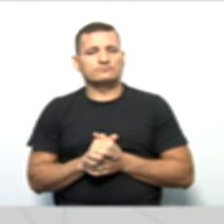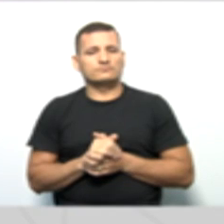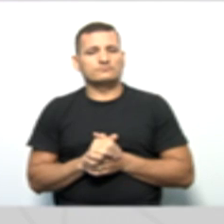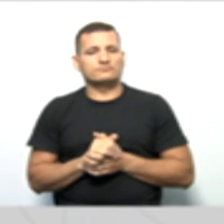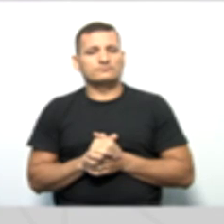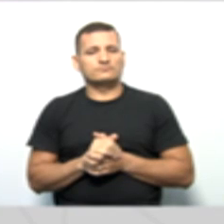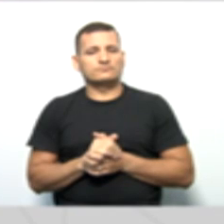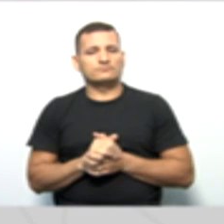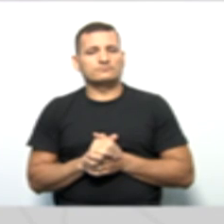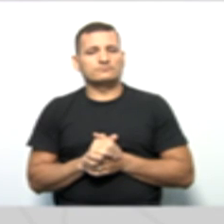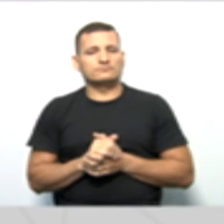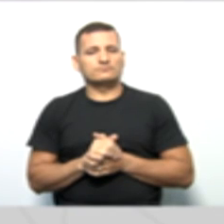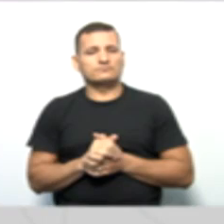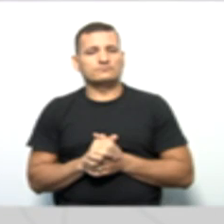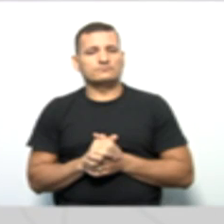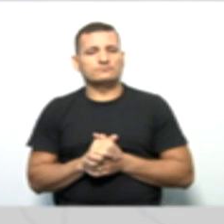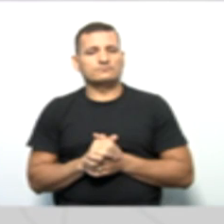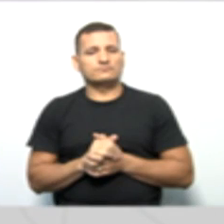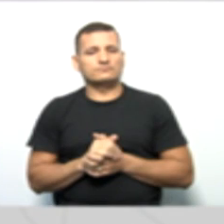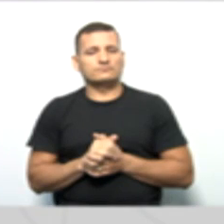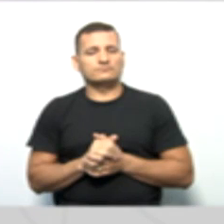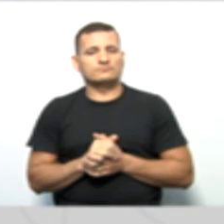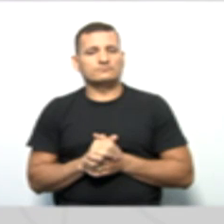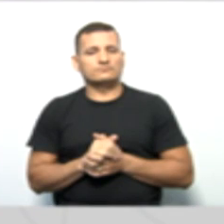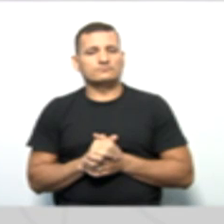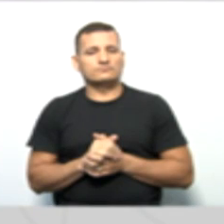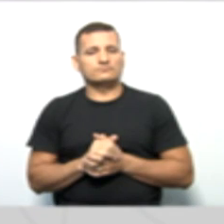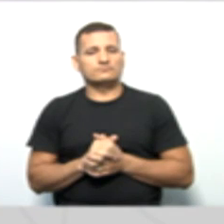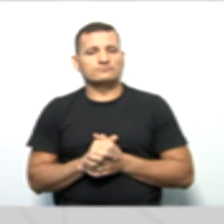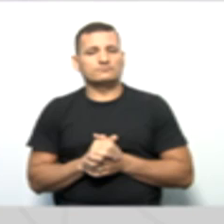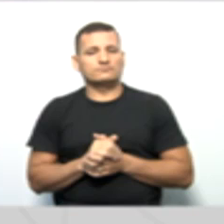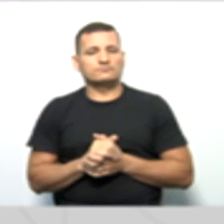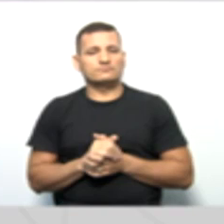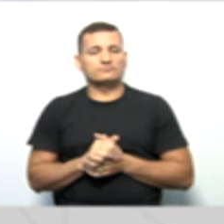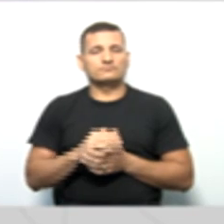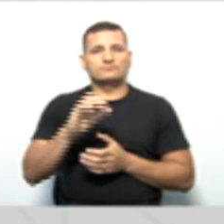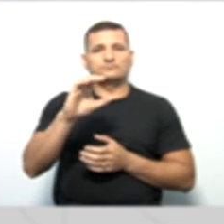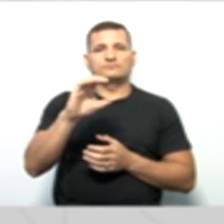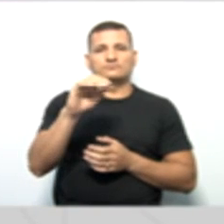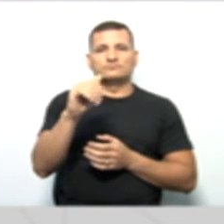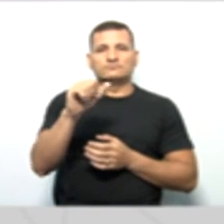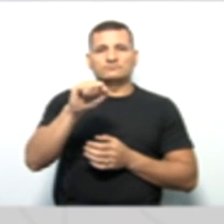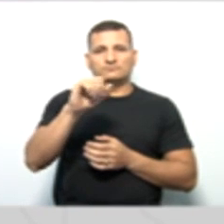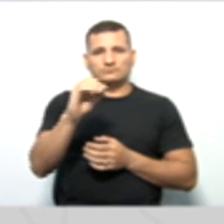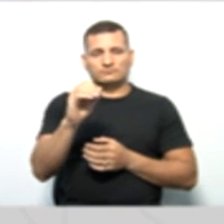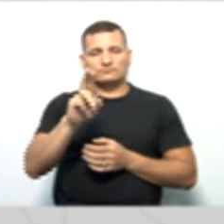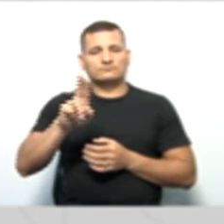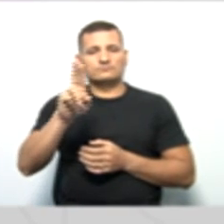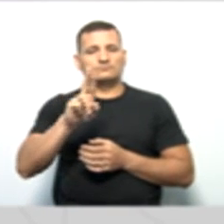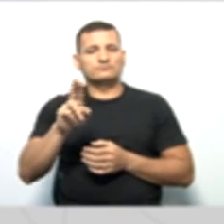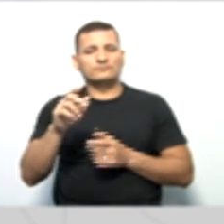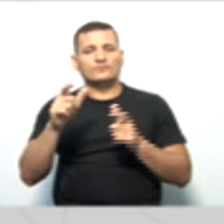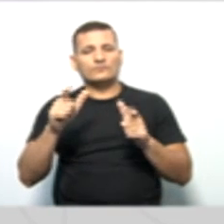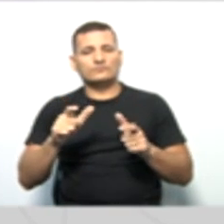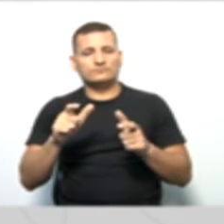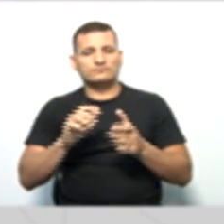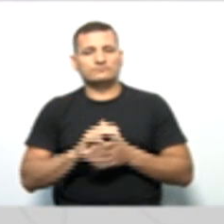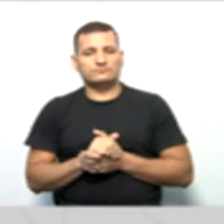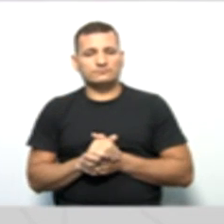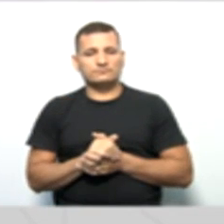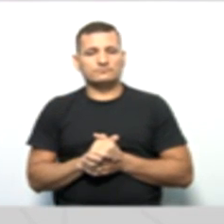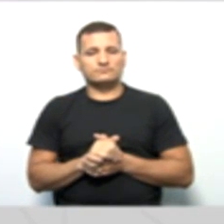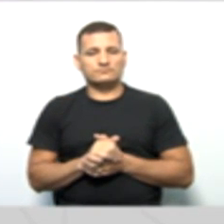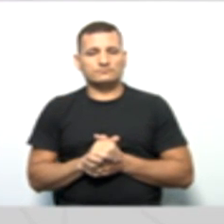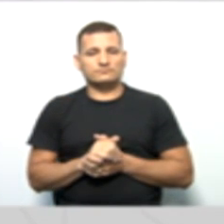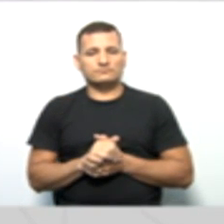Opa, foi demais. Não devia ter voltado, né, professor? Caso de uso aqui, gente, ó. Ele está aqui em cima, ó. A gente vai usar ele lá no